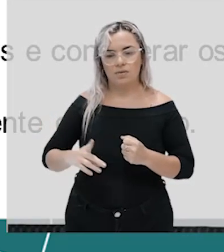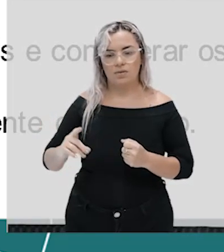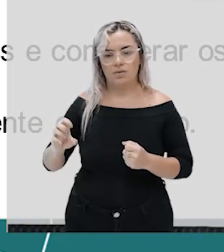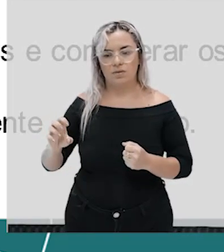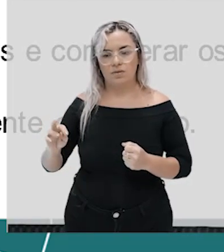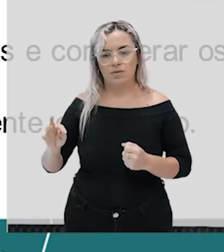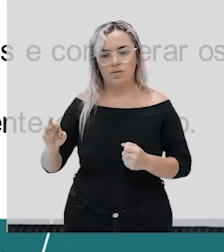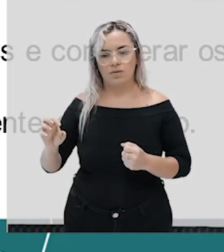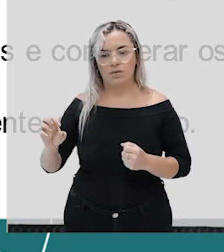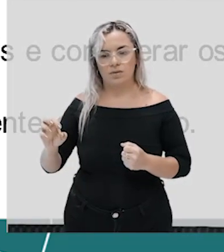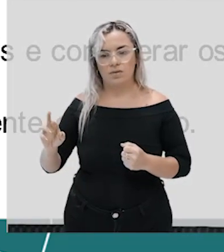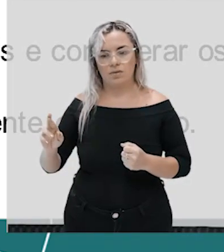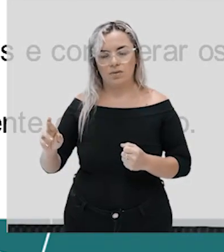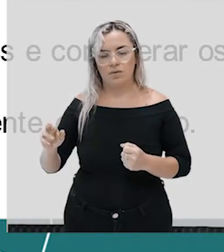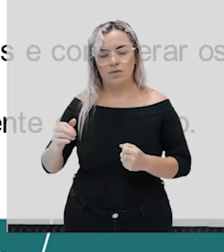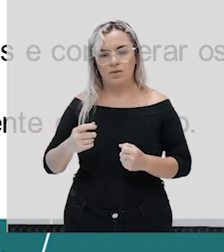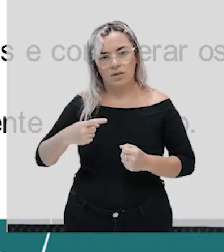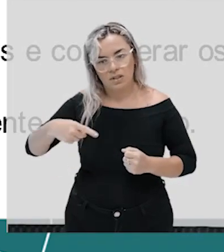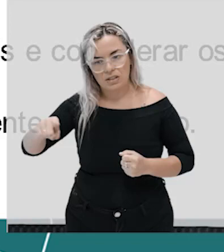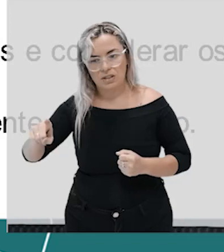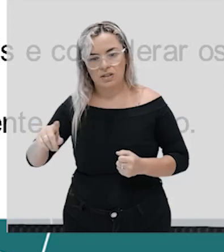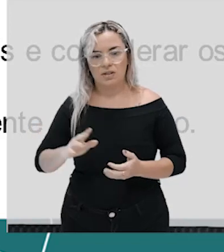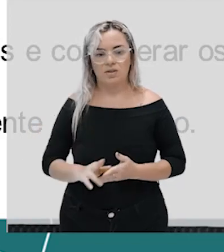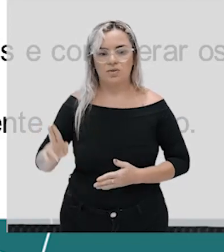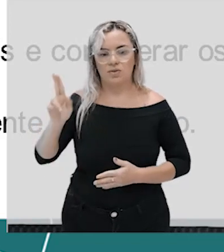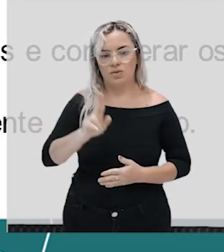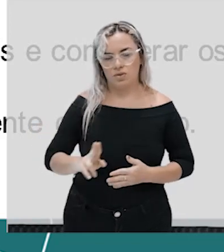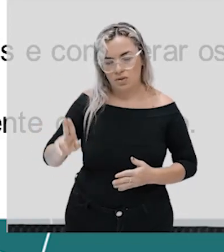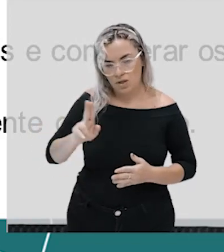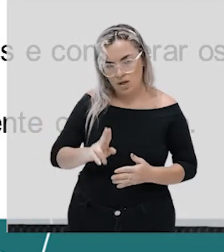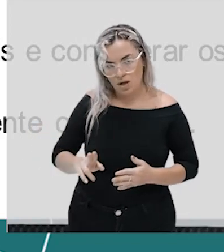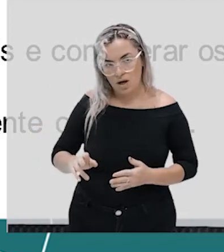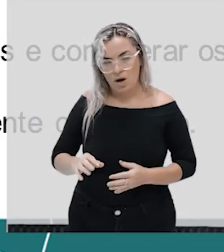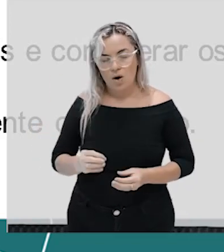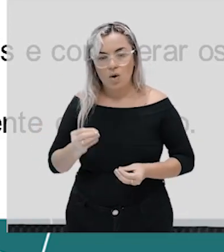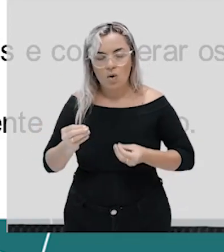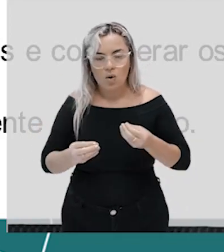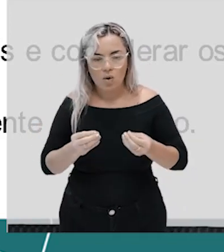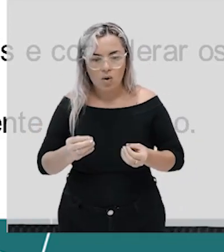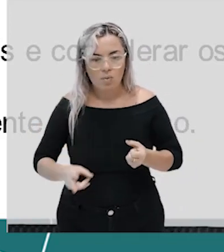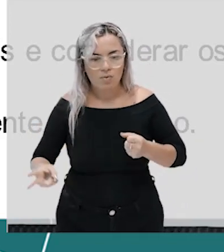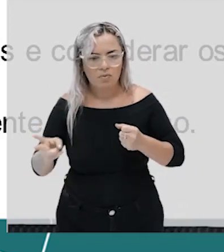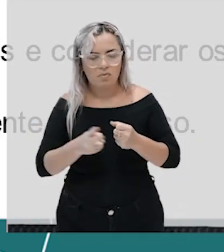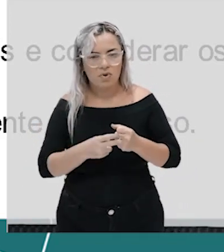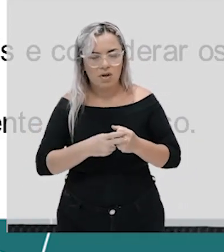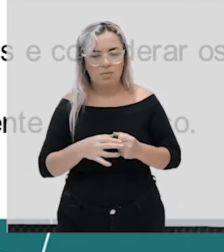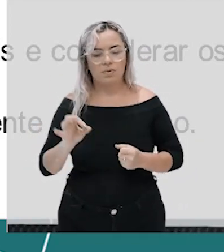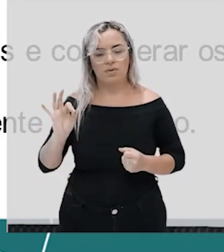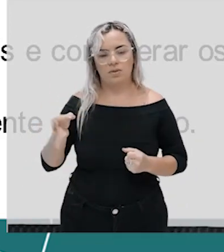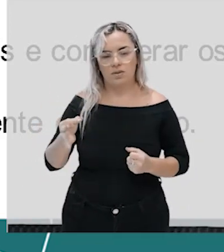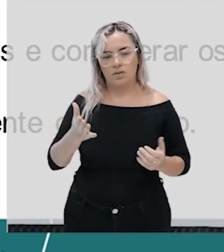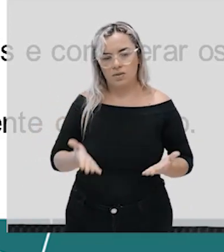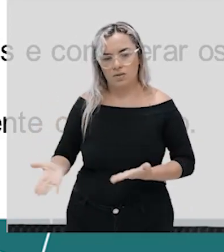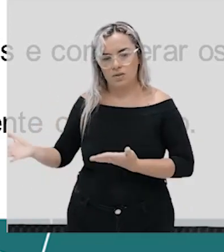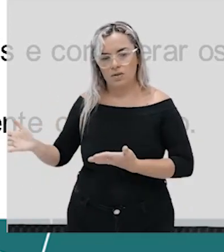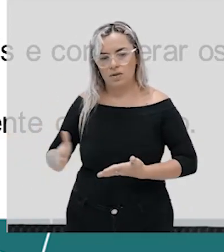E utilizar uma forma verbal mais adequada. Então, é na sequência os respectivos verbos.